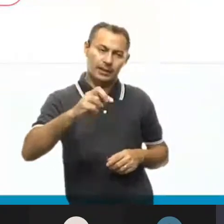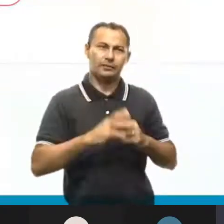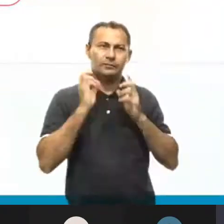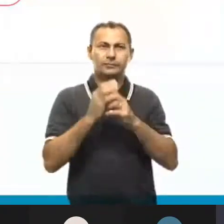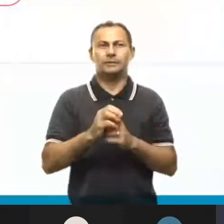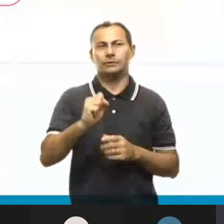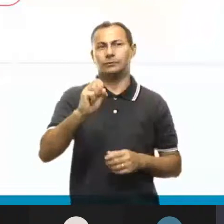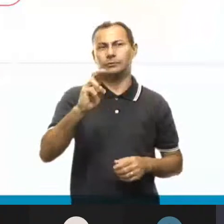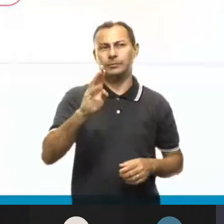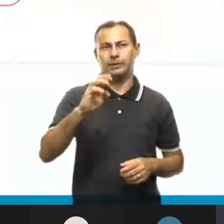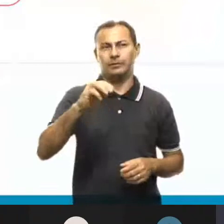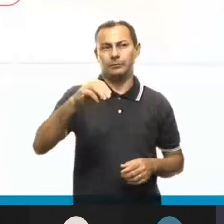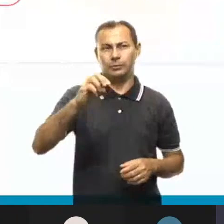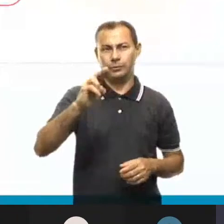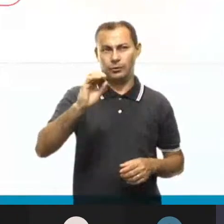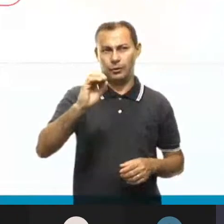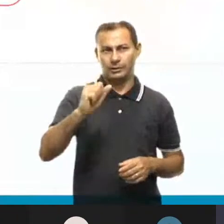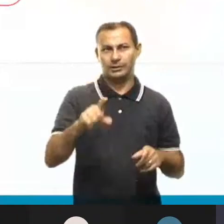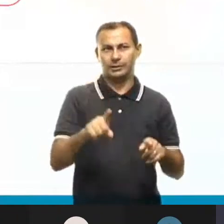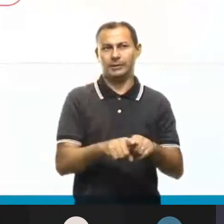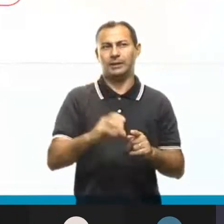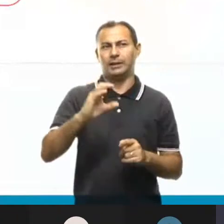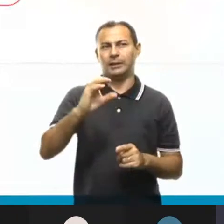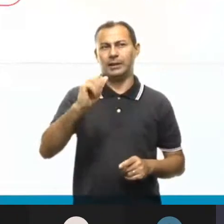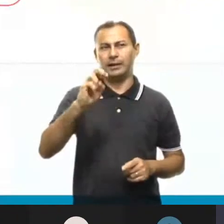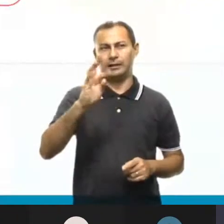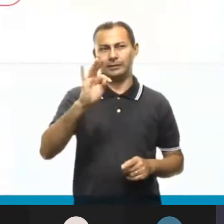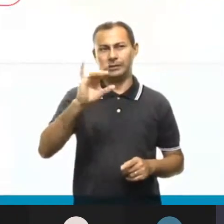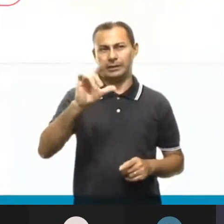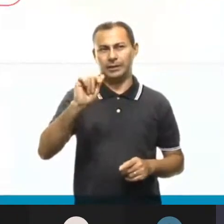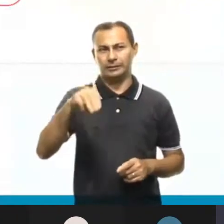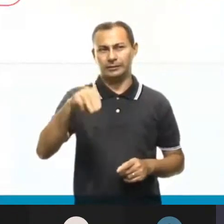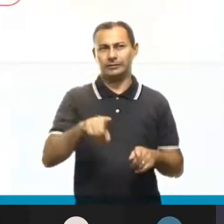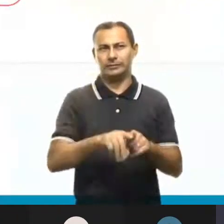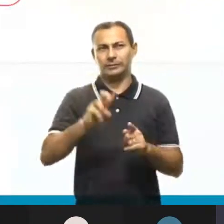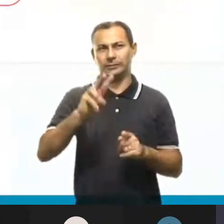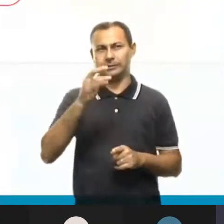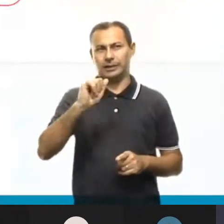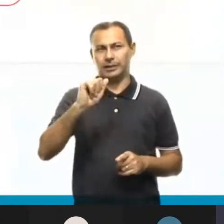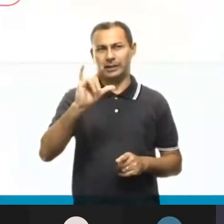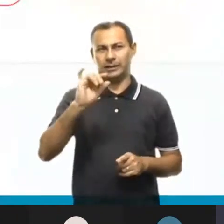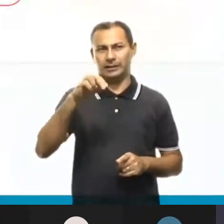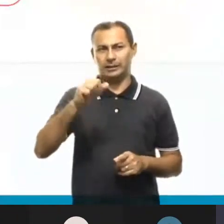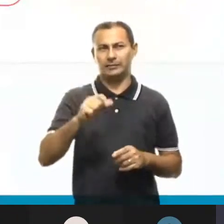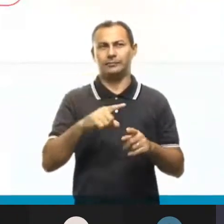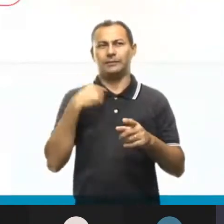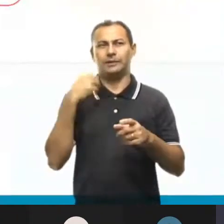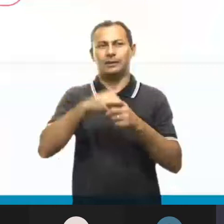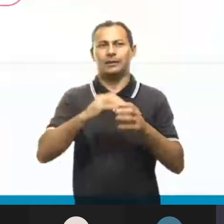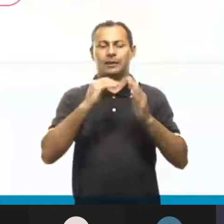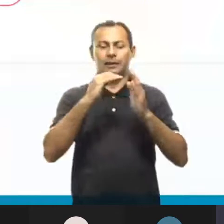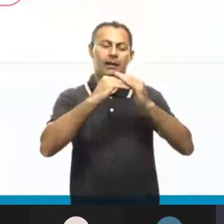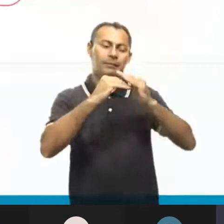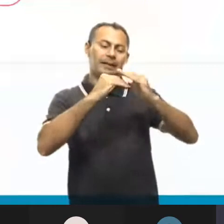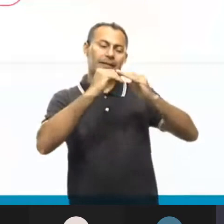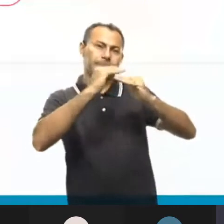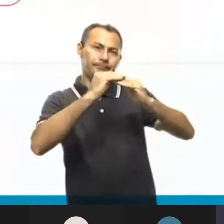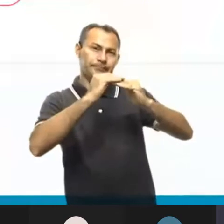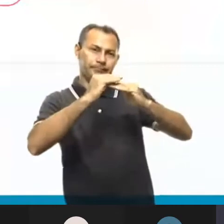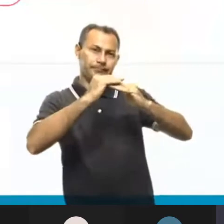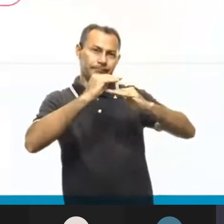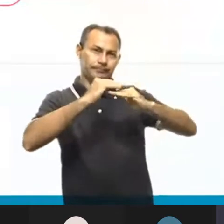submucosa, cartilagem hialina e a camada adventícia. E aqui dentro da mucosa, nós vamos exatamente